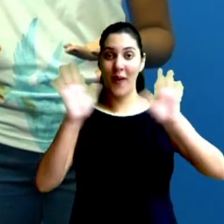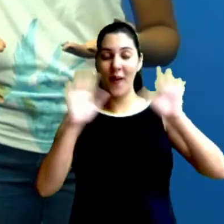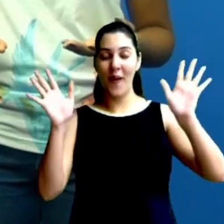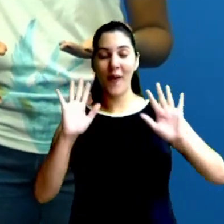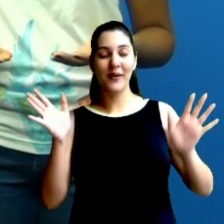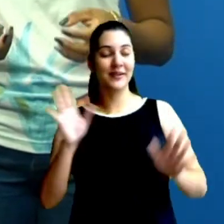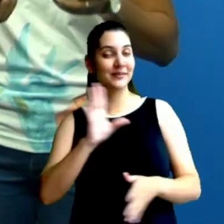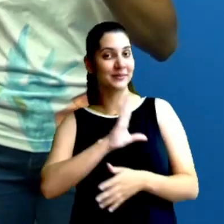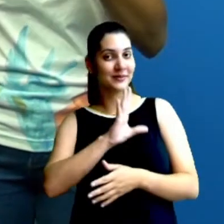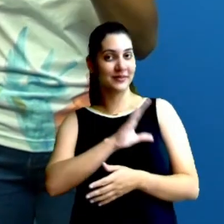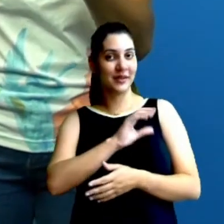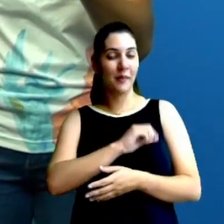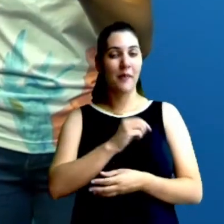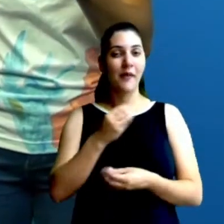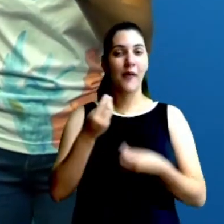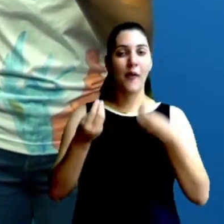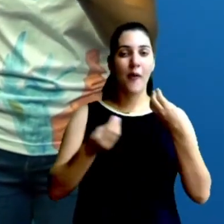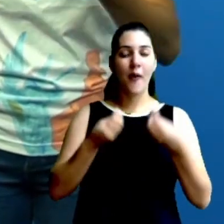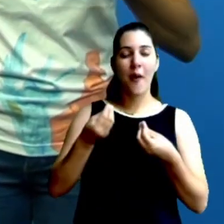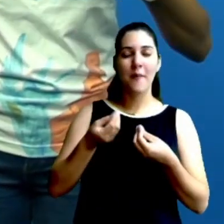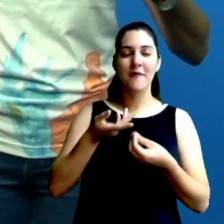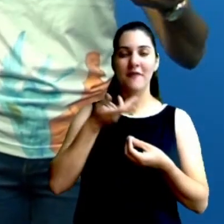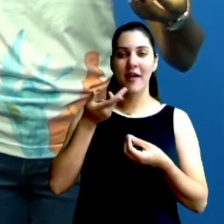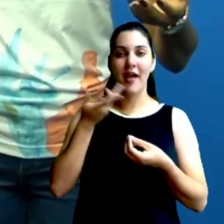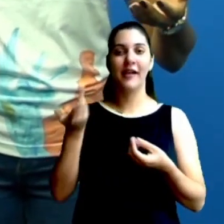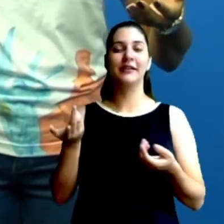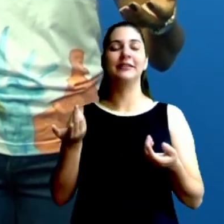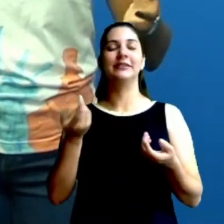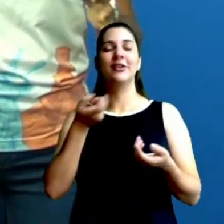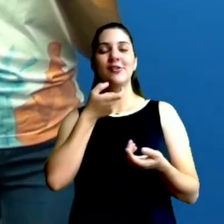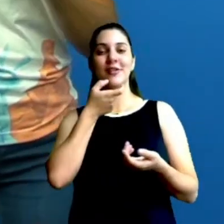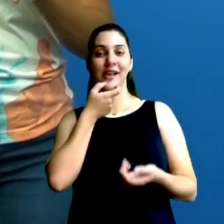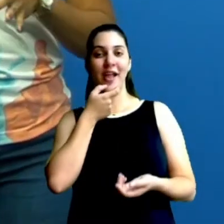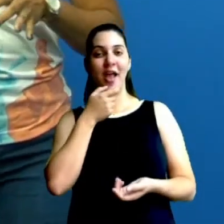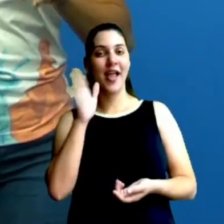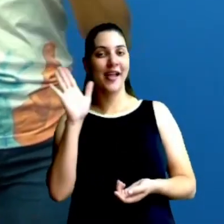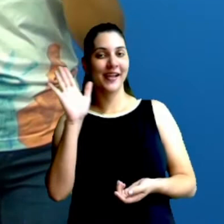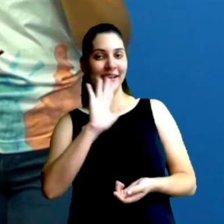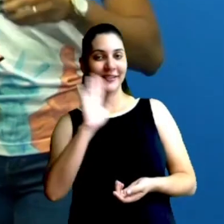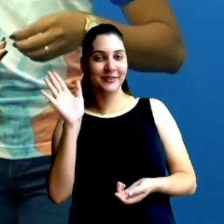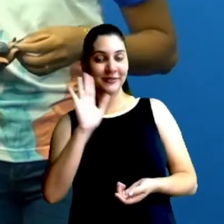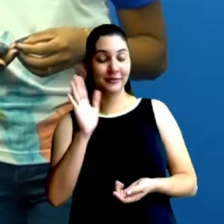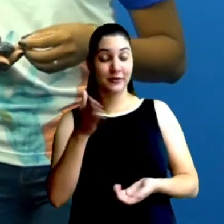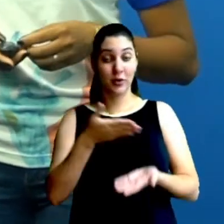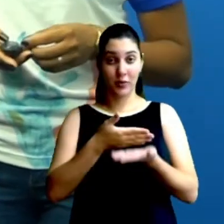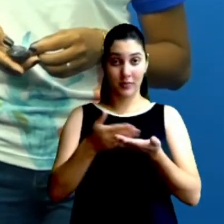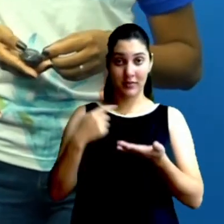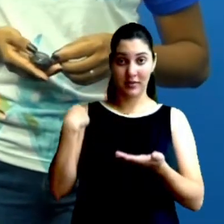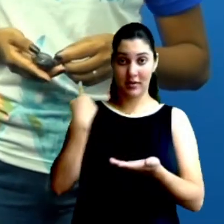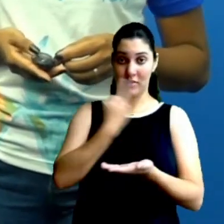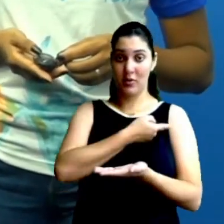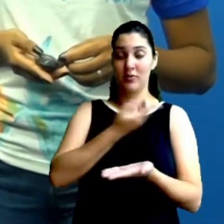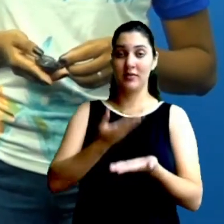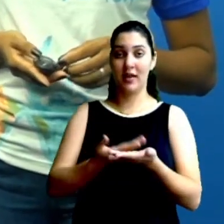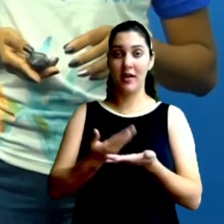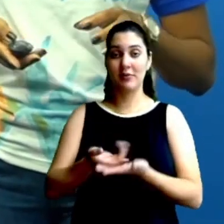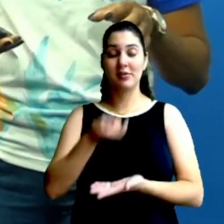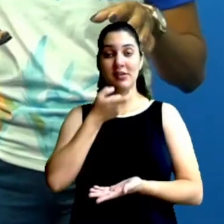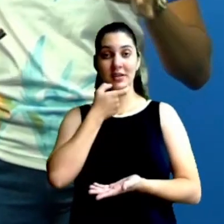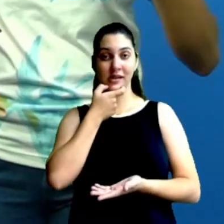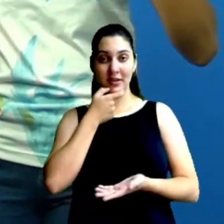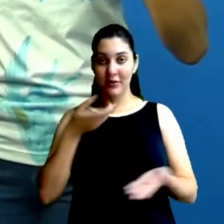Olá, meus amores! Como a gente fala em língua inglesa, hello! Gente, vamos começar a nossa aula de língua inglesa de